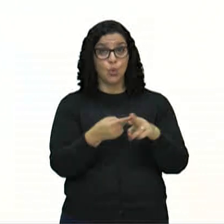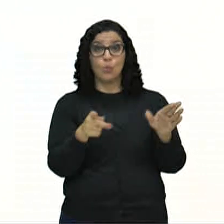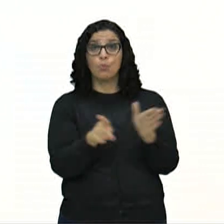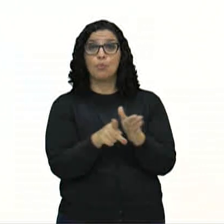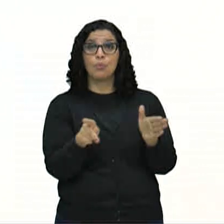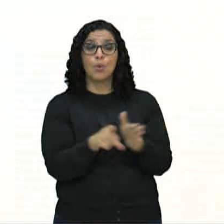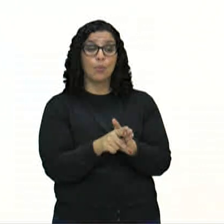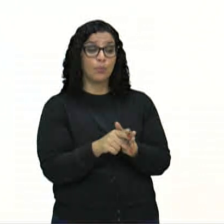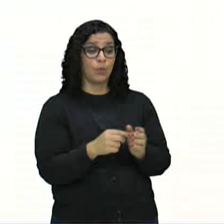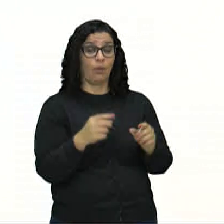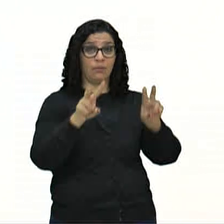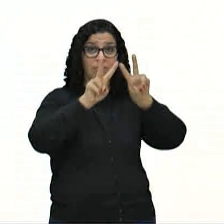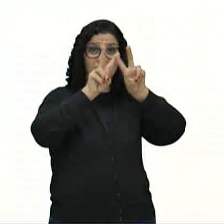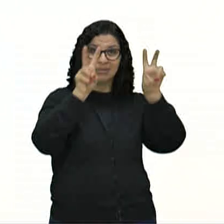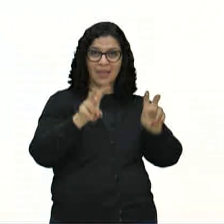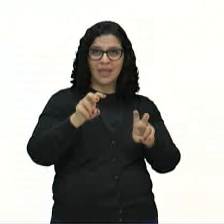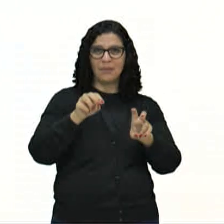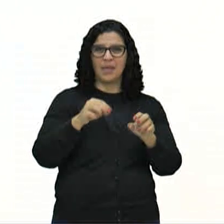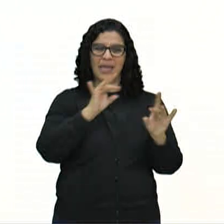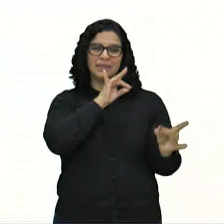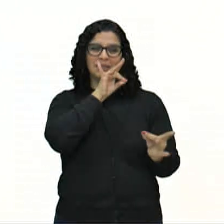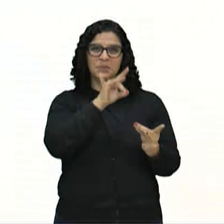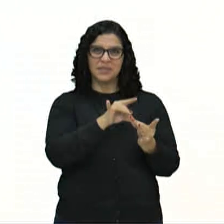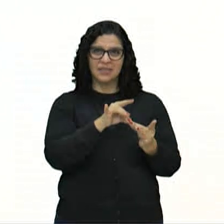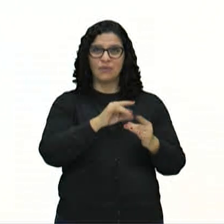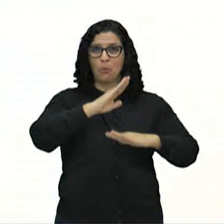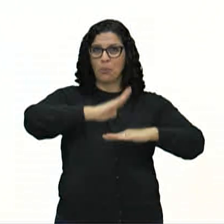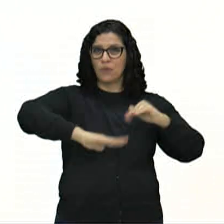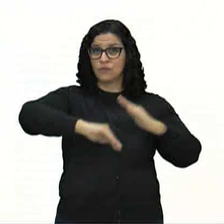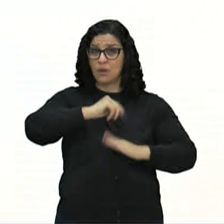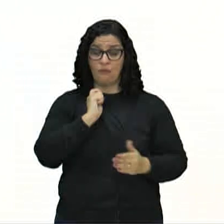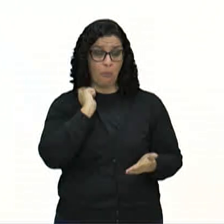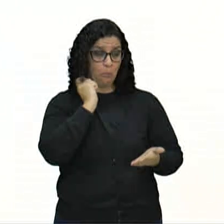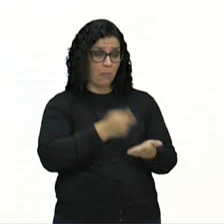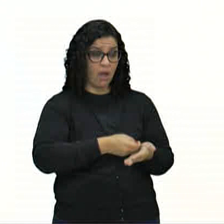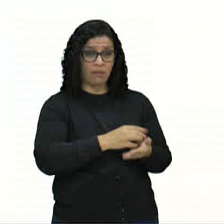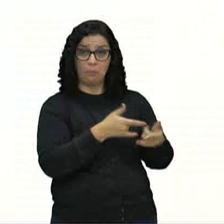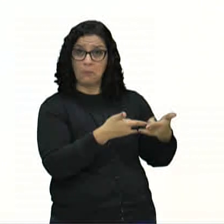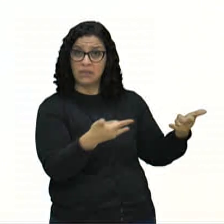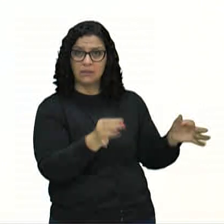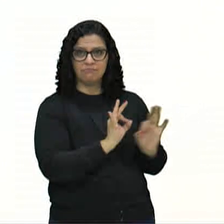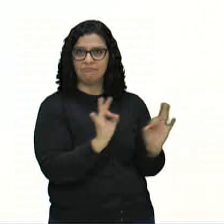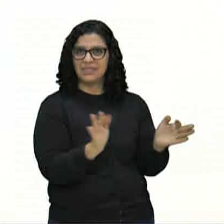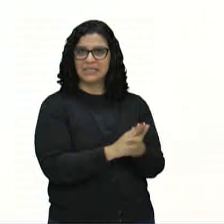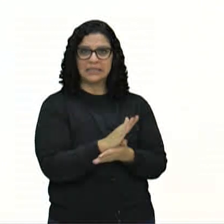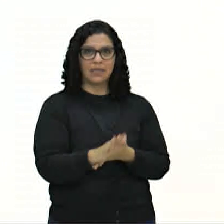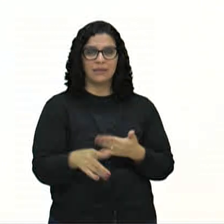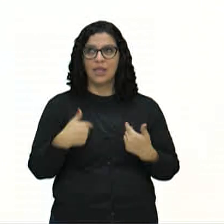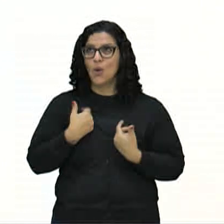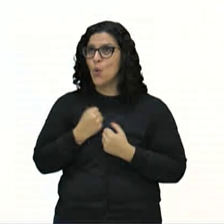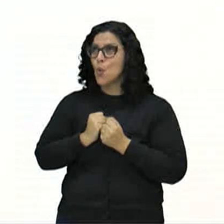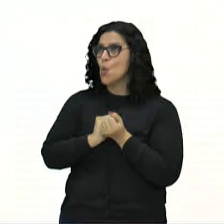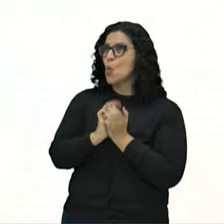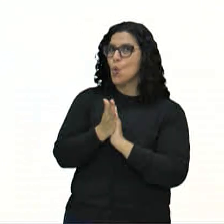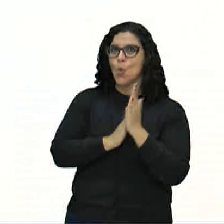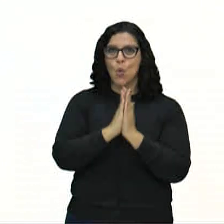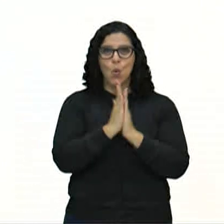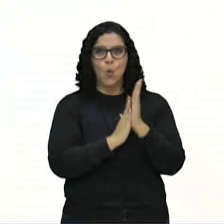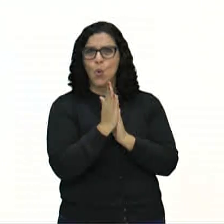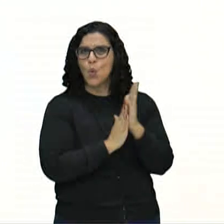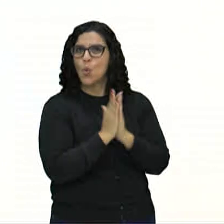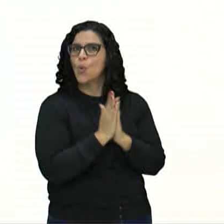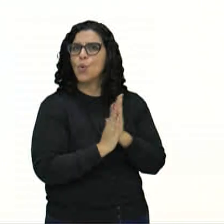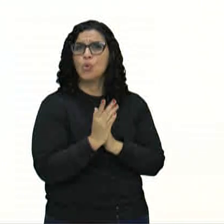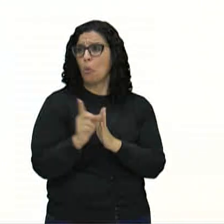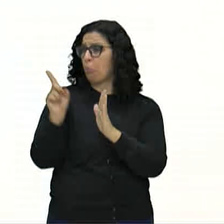dos marinheiros, isto é, que nada pagaria pela passagem. Fiquei tão entusiasmado que nem